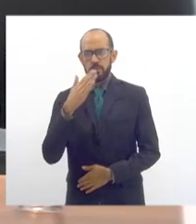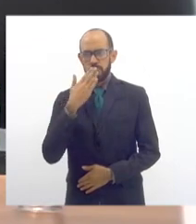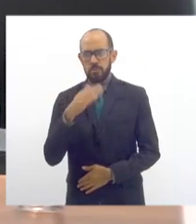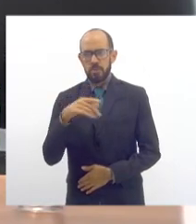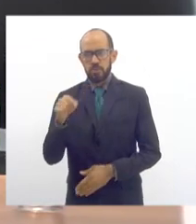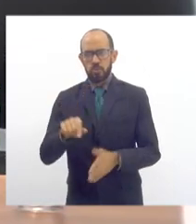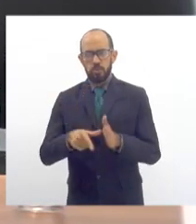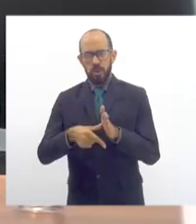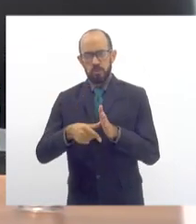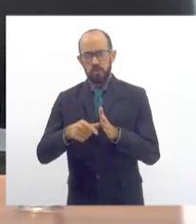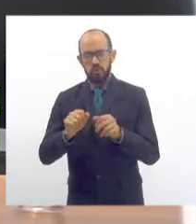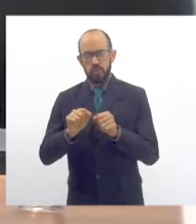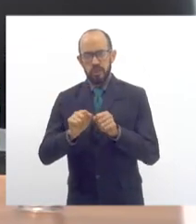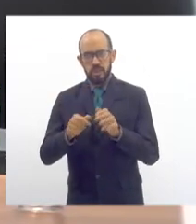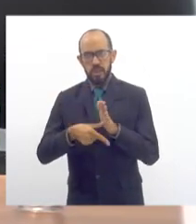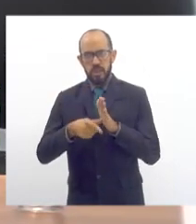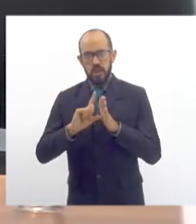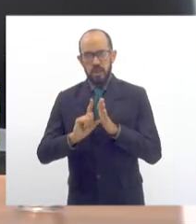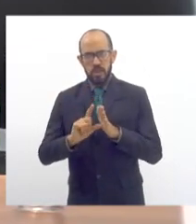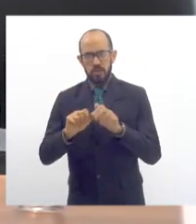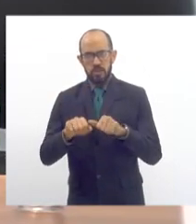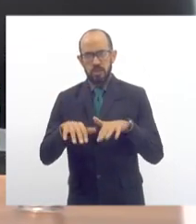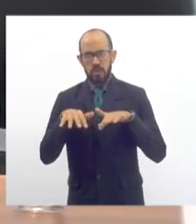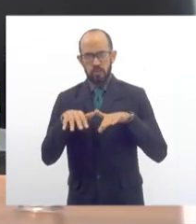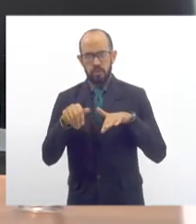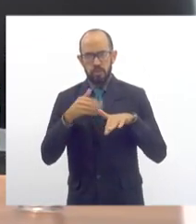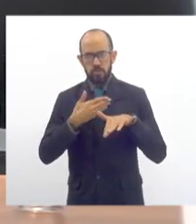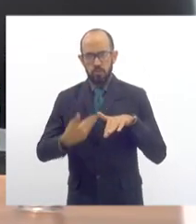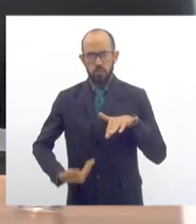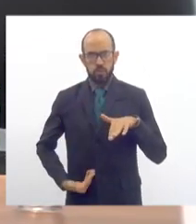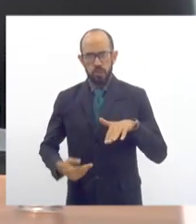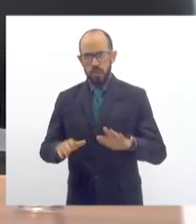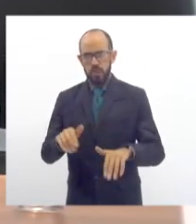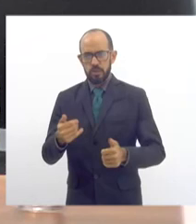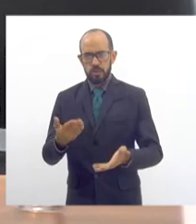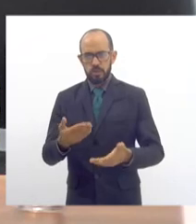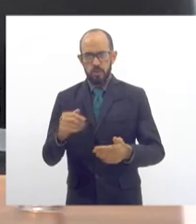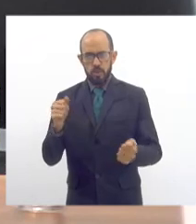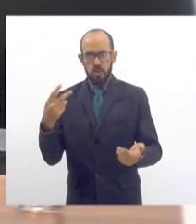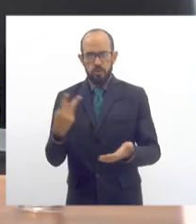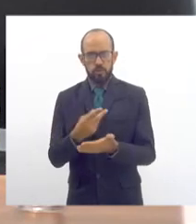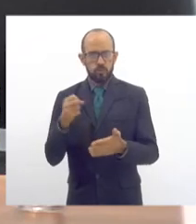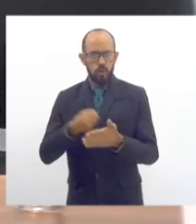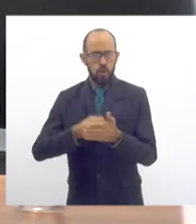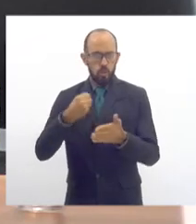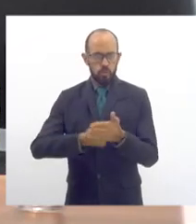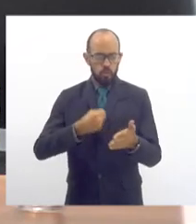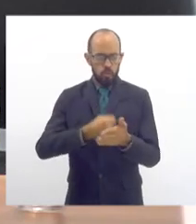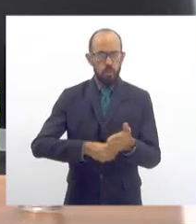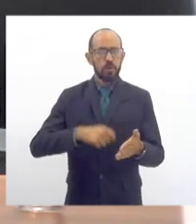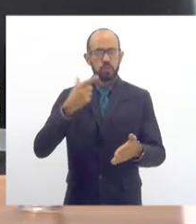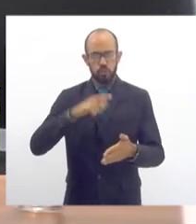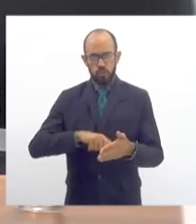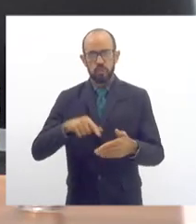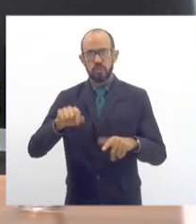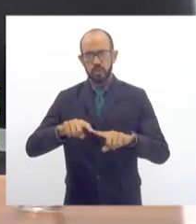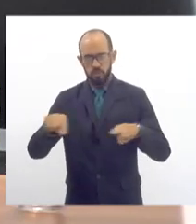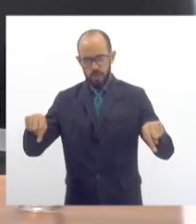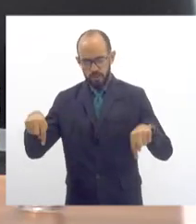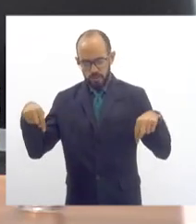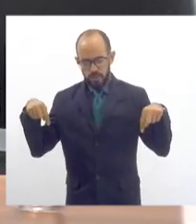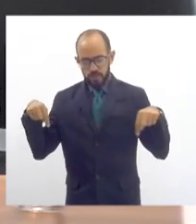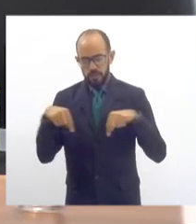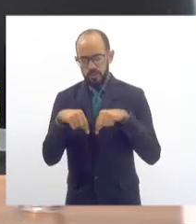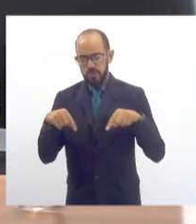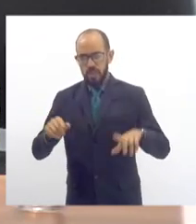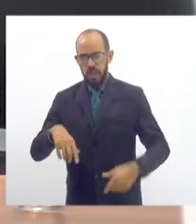com a maior brevidade da realização dessa audiência. Então, correu atrás de espaço físico para a gente fazer audiência, diligenciou